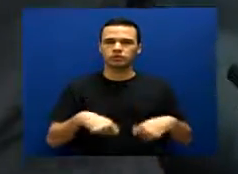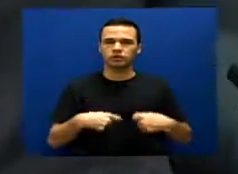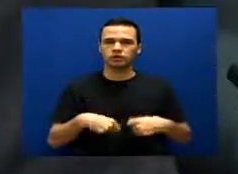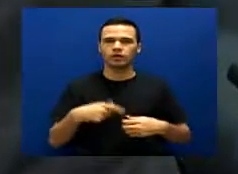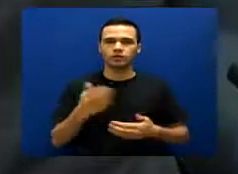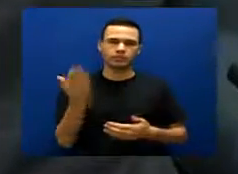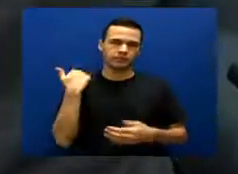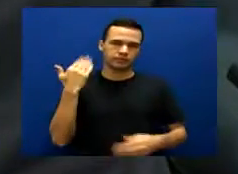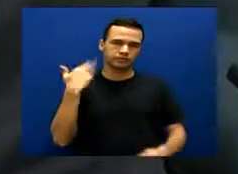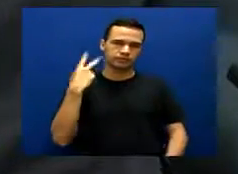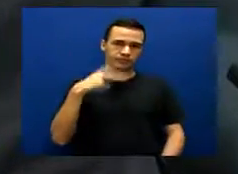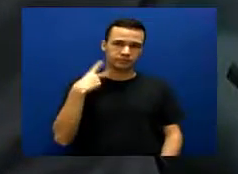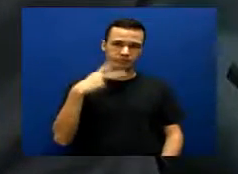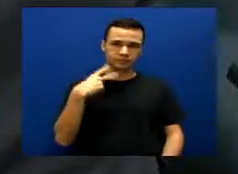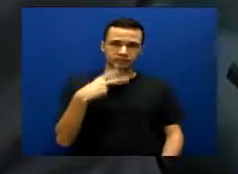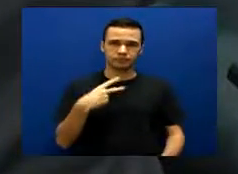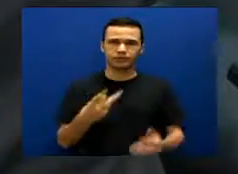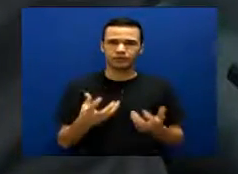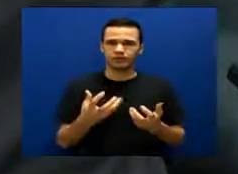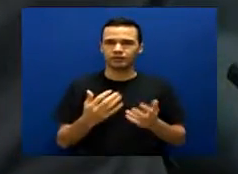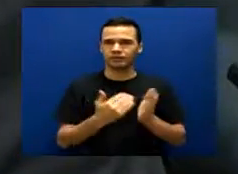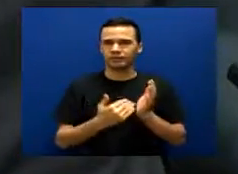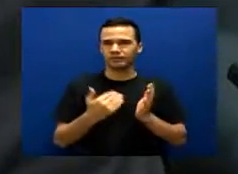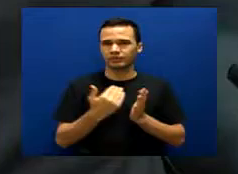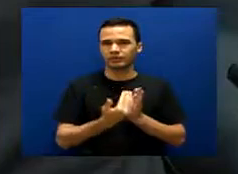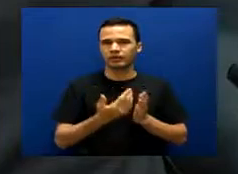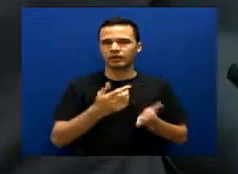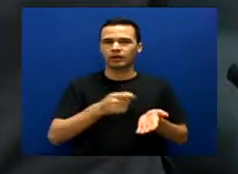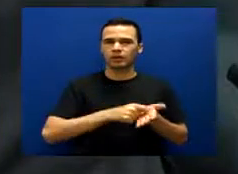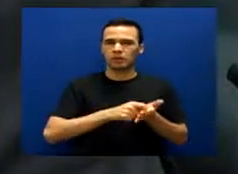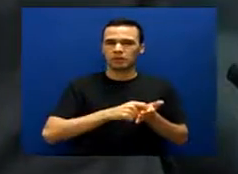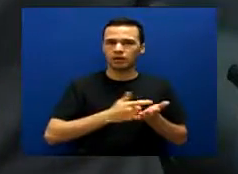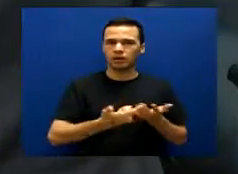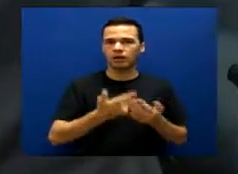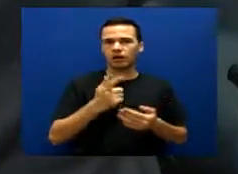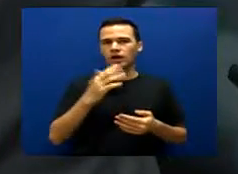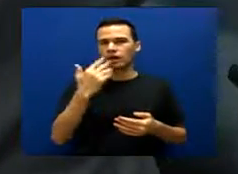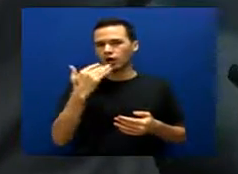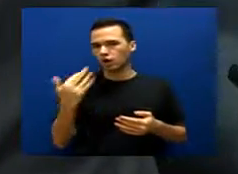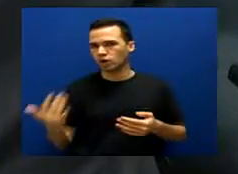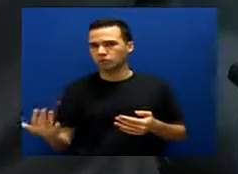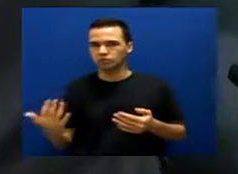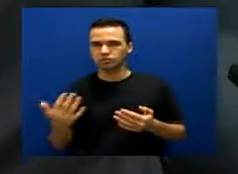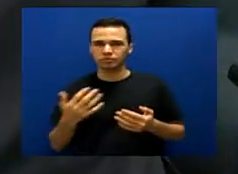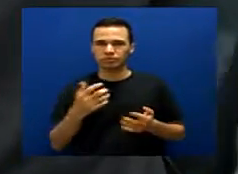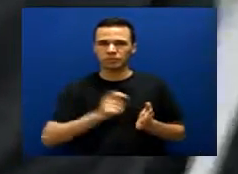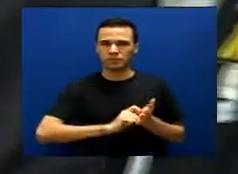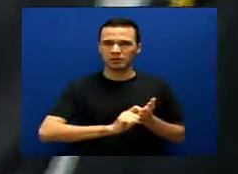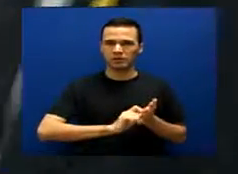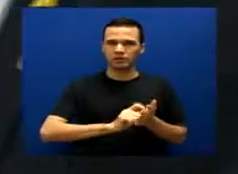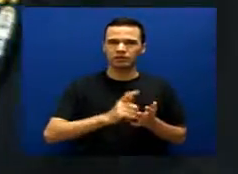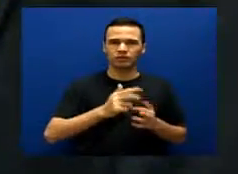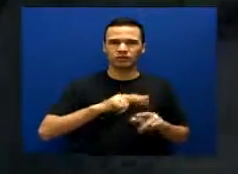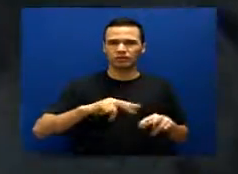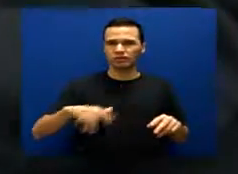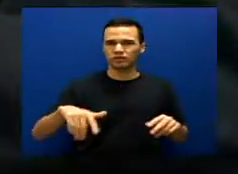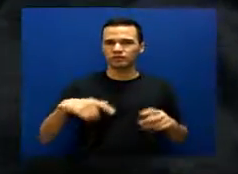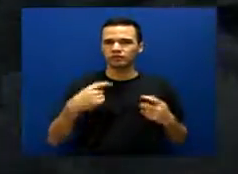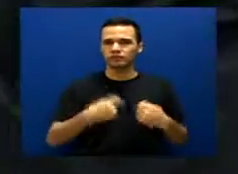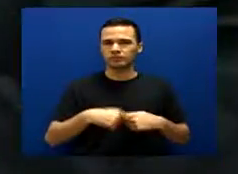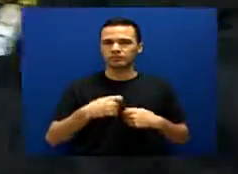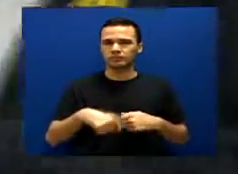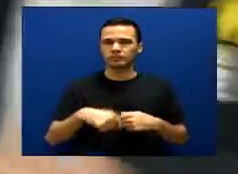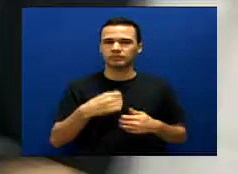vereadores anteriormente colocavam uma borracha verde, outra amarela, outra não sei o quê, borracha branca, o lápis tem que ser